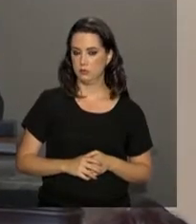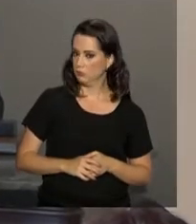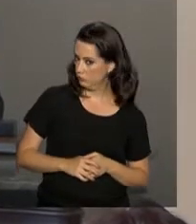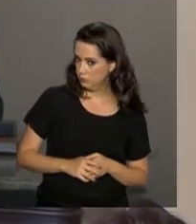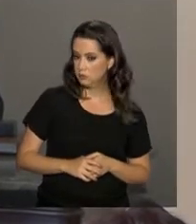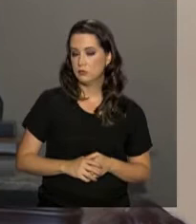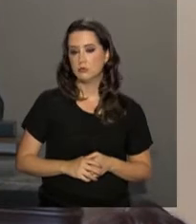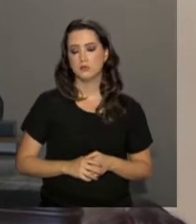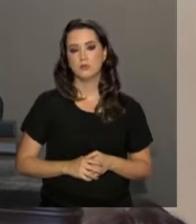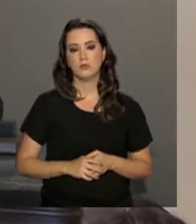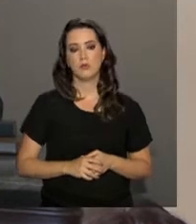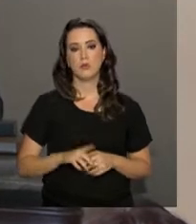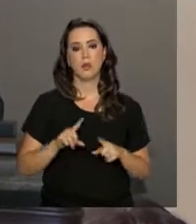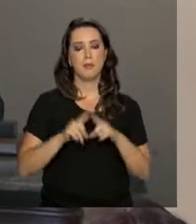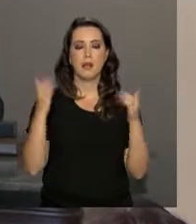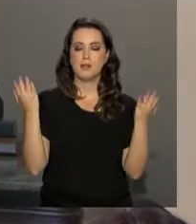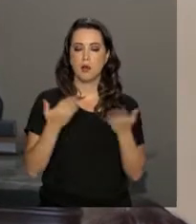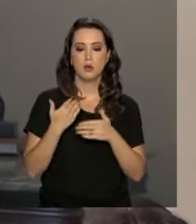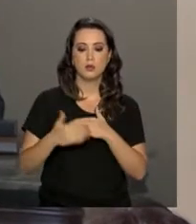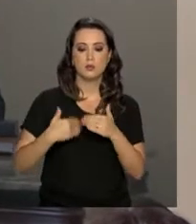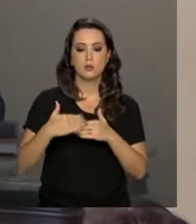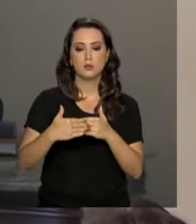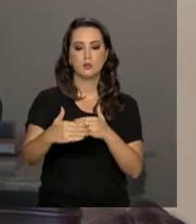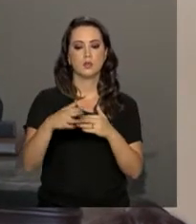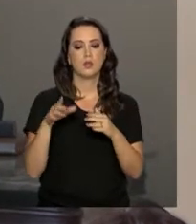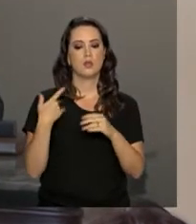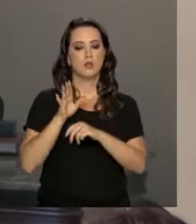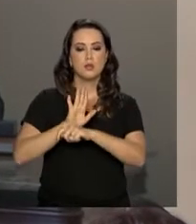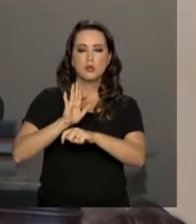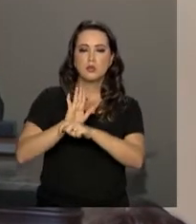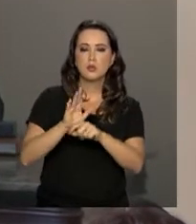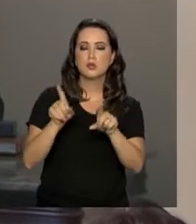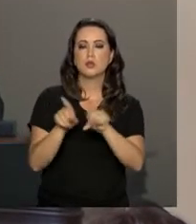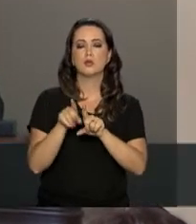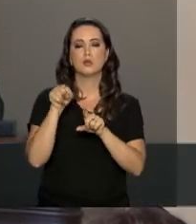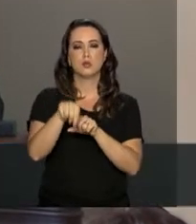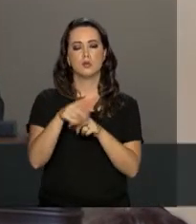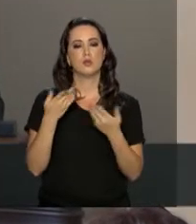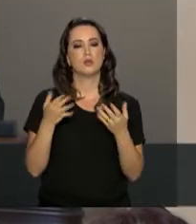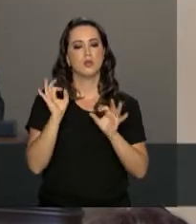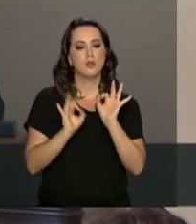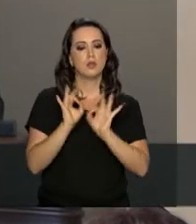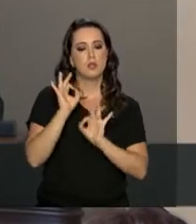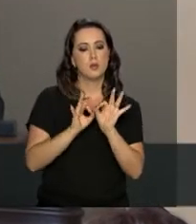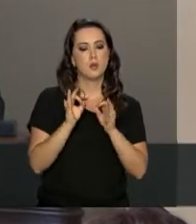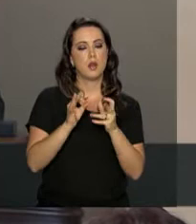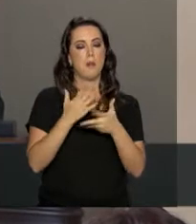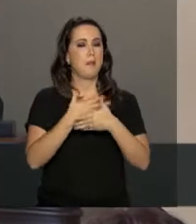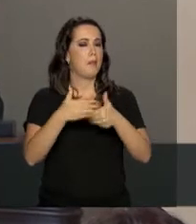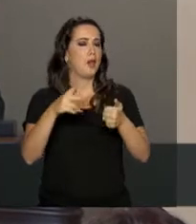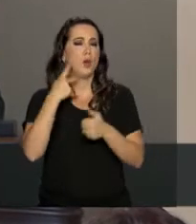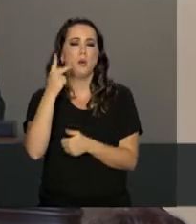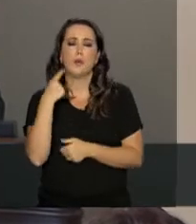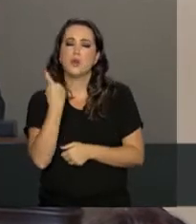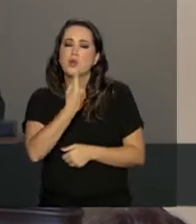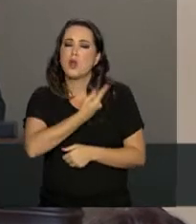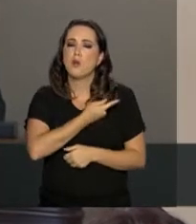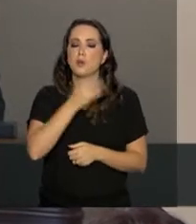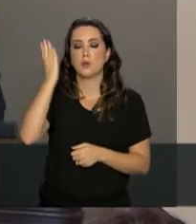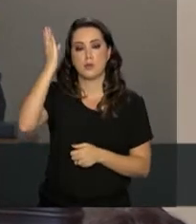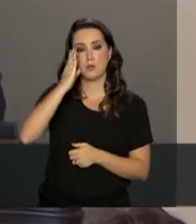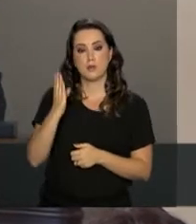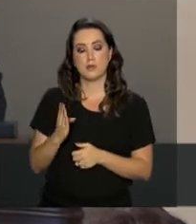Não é a partir do ano que vem, aprender de agora, para ajudar na formulação da melhor política possível para o nosso